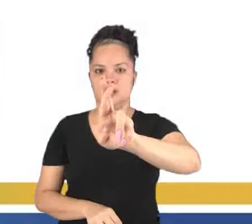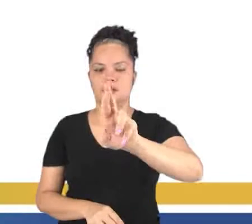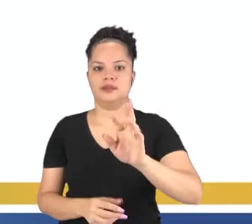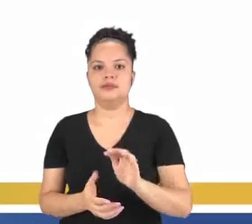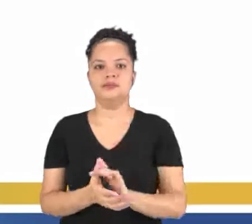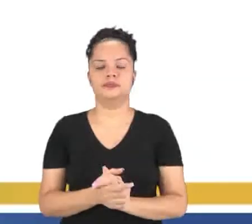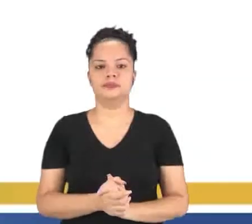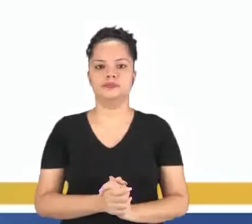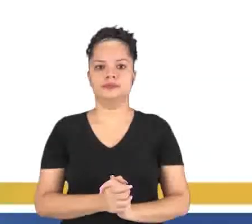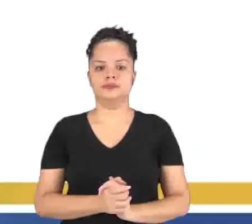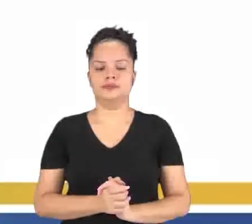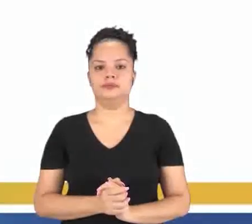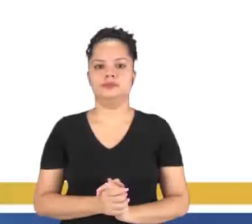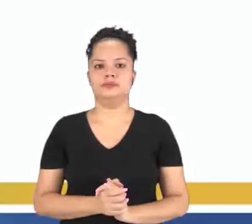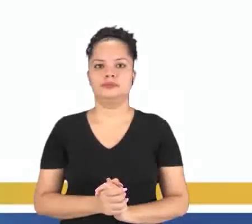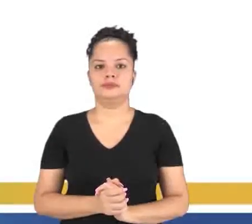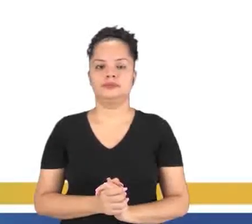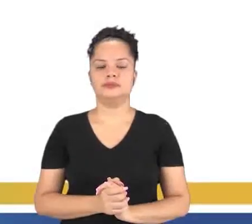r.